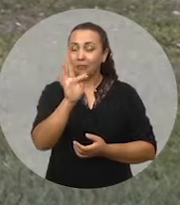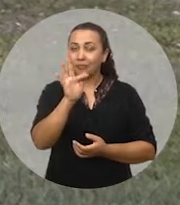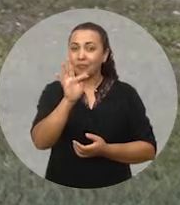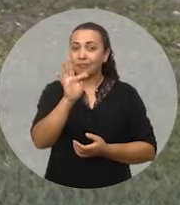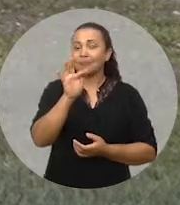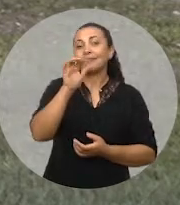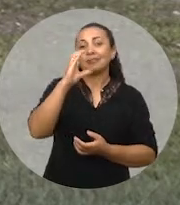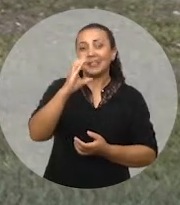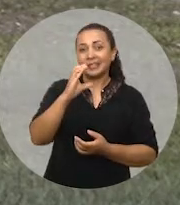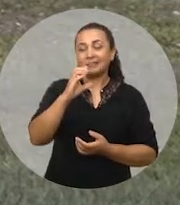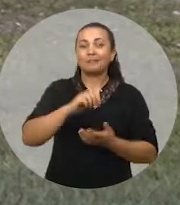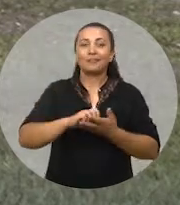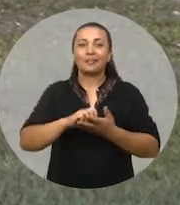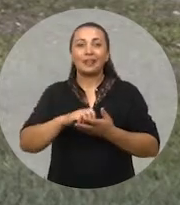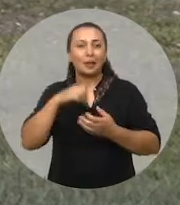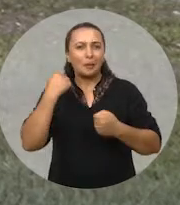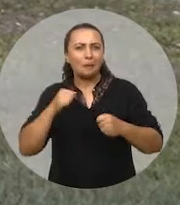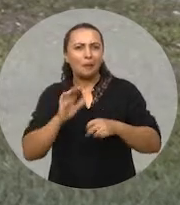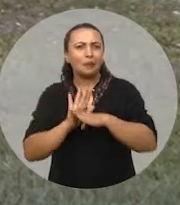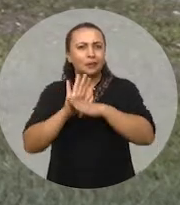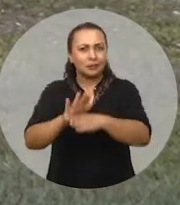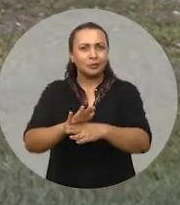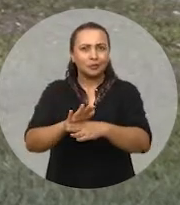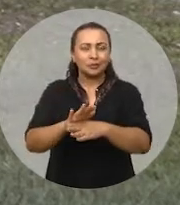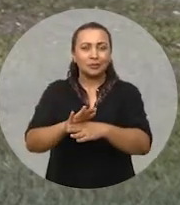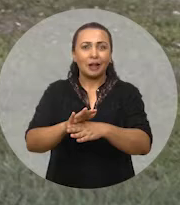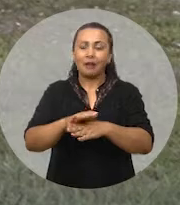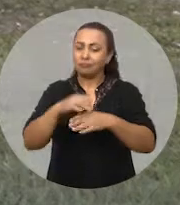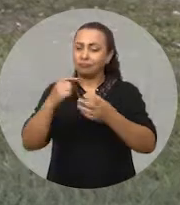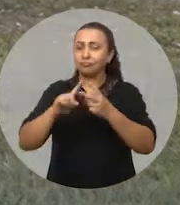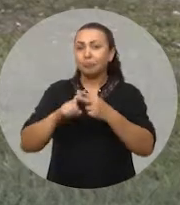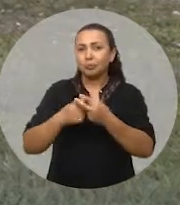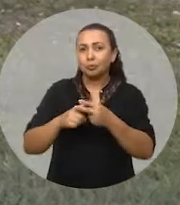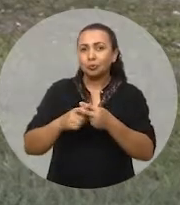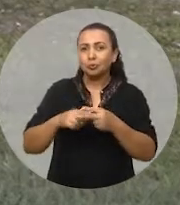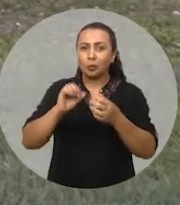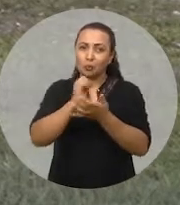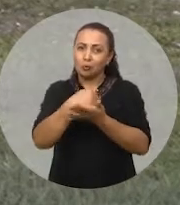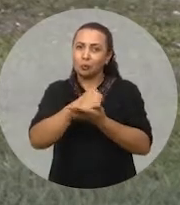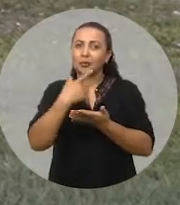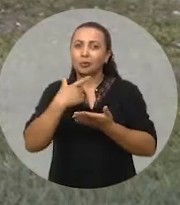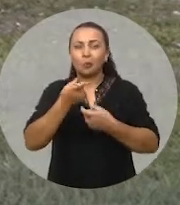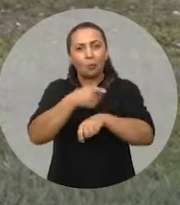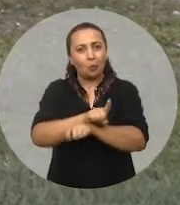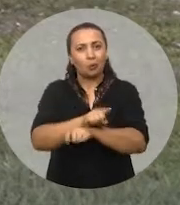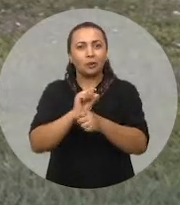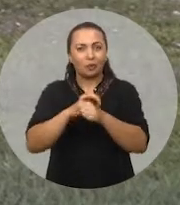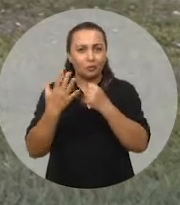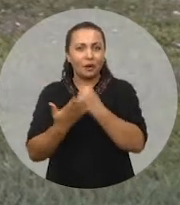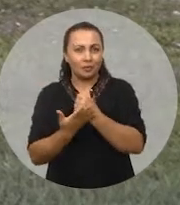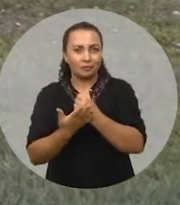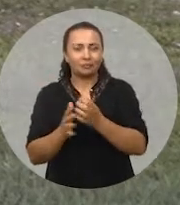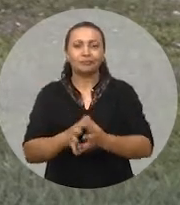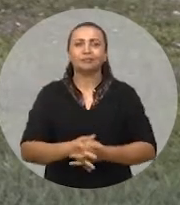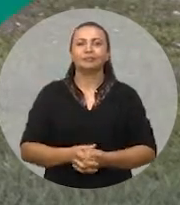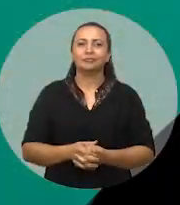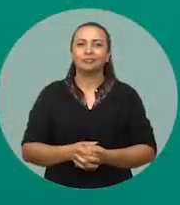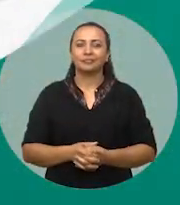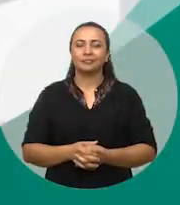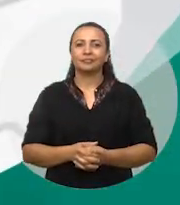Ceará trabalhando numa pesquisa que pode contribuir na produção de um medicamento de combate à Covid-19? Roda aí.